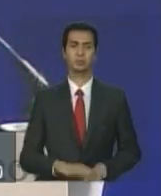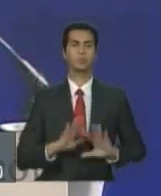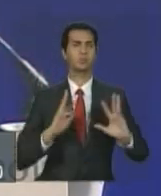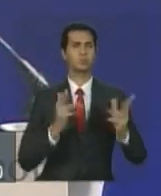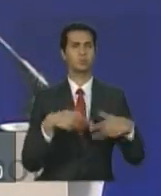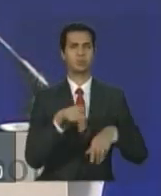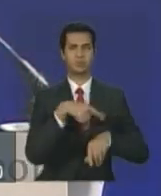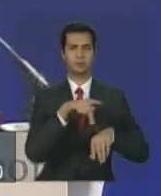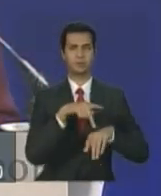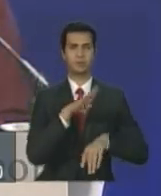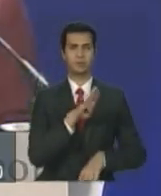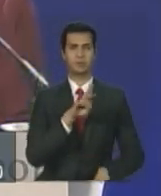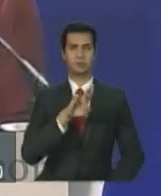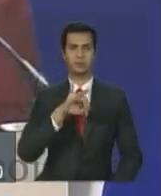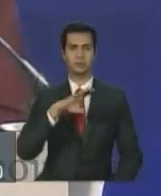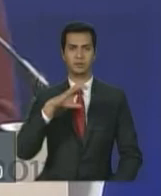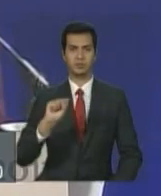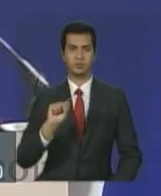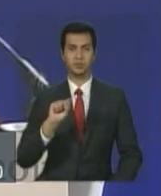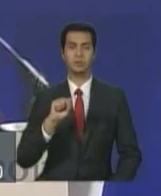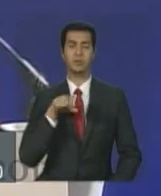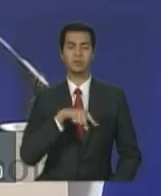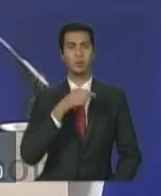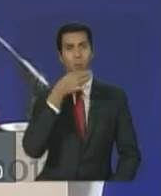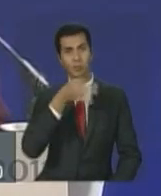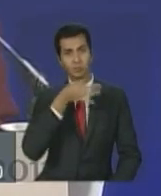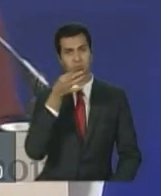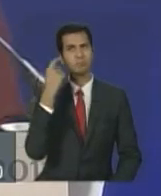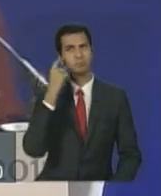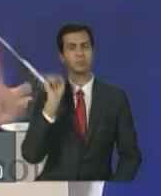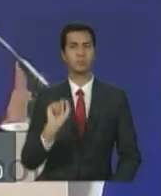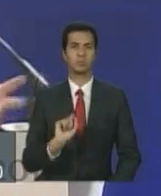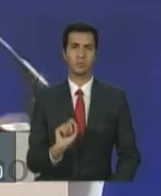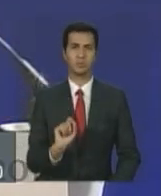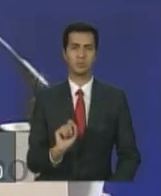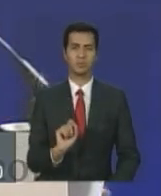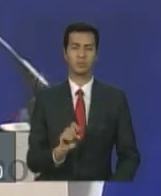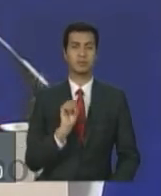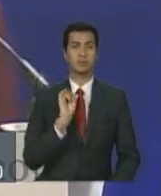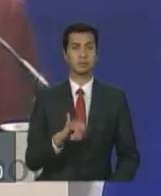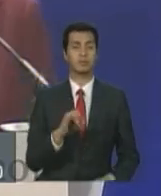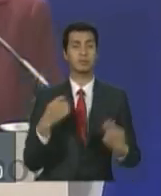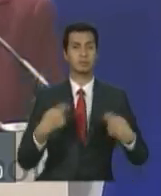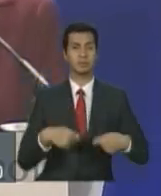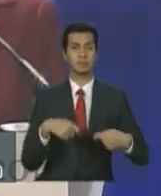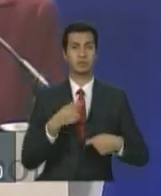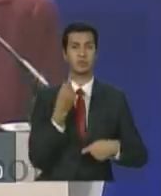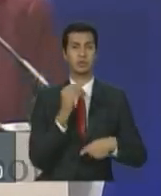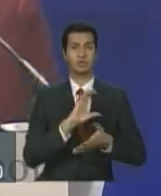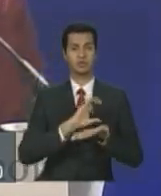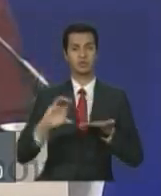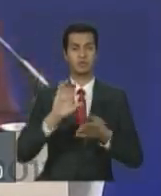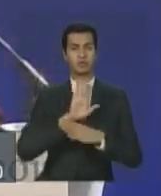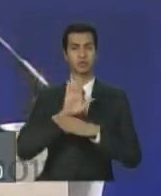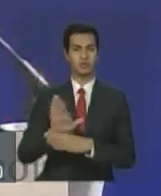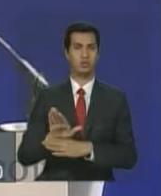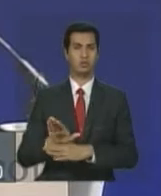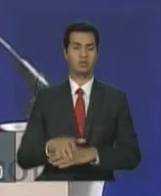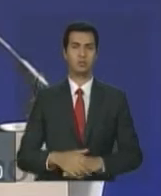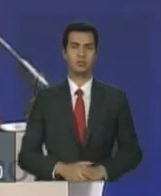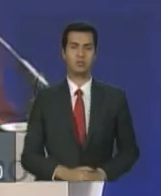que tinha de aumentar, que se houvesse uma ajuda, se fosse necessário ajuda, não é assim,